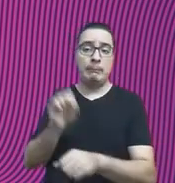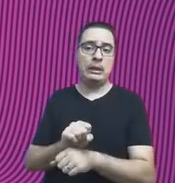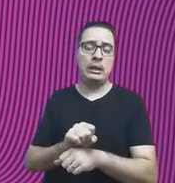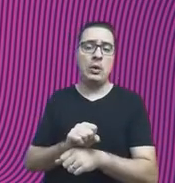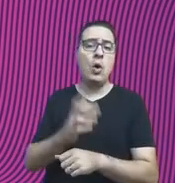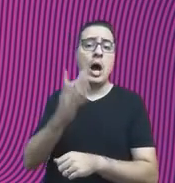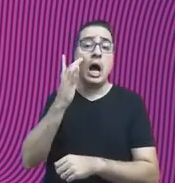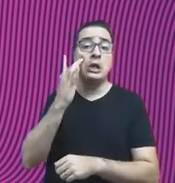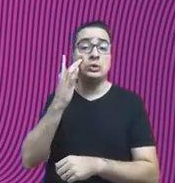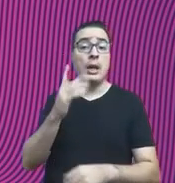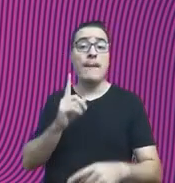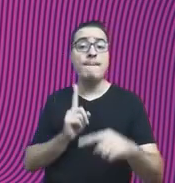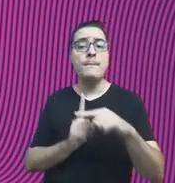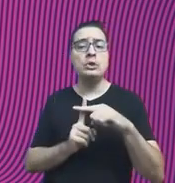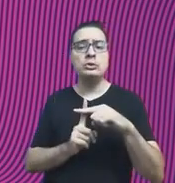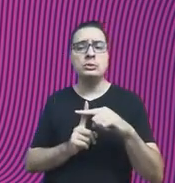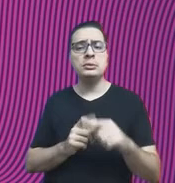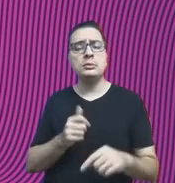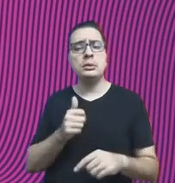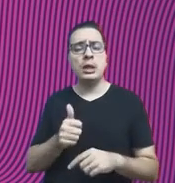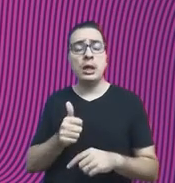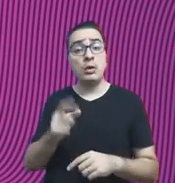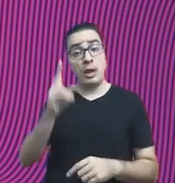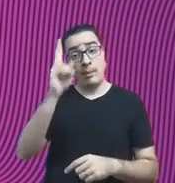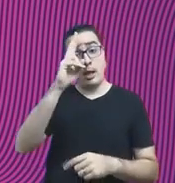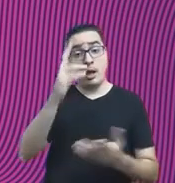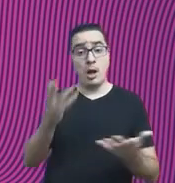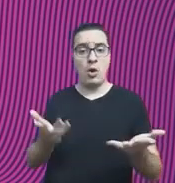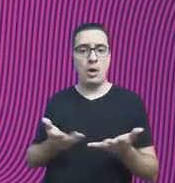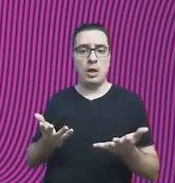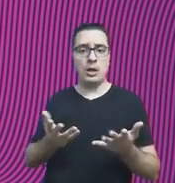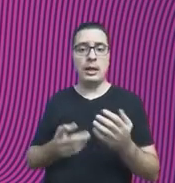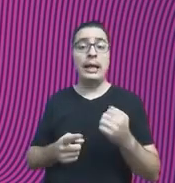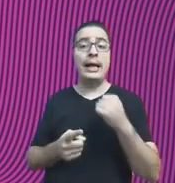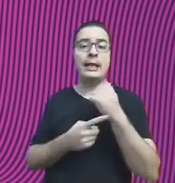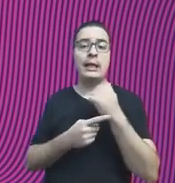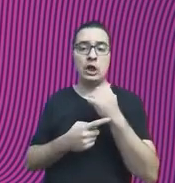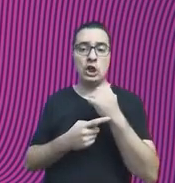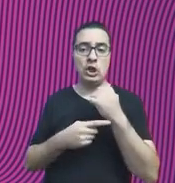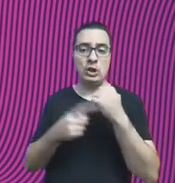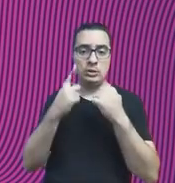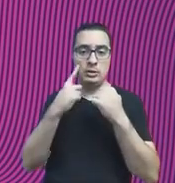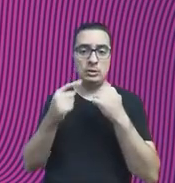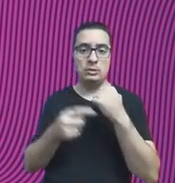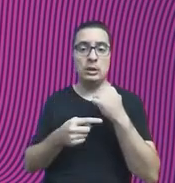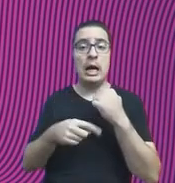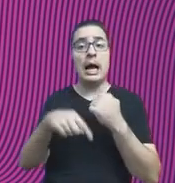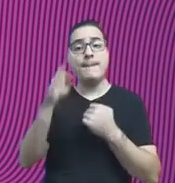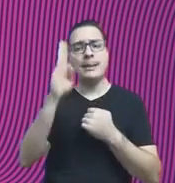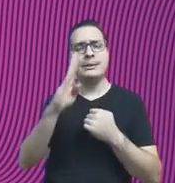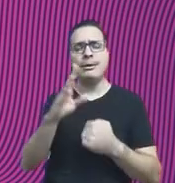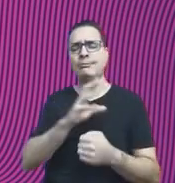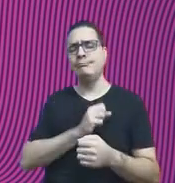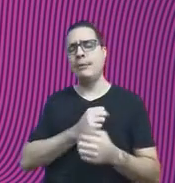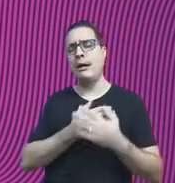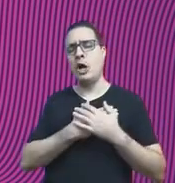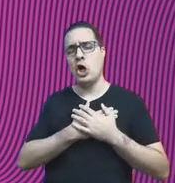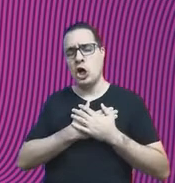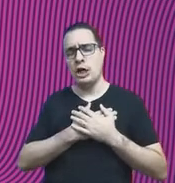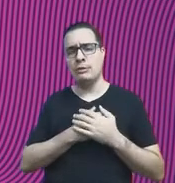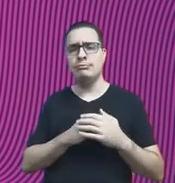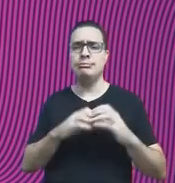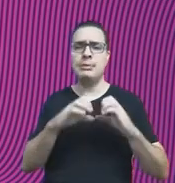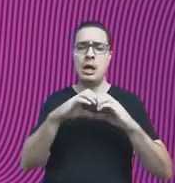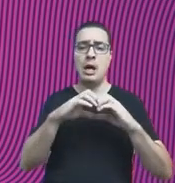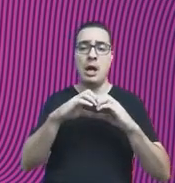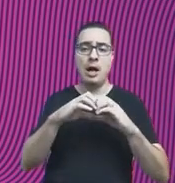tá? E aí lembrei disso agora. Está aqui, ó. Brasileiro adora gadget,